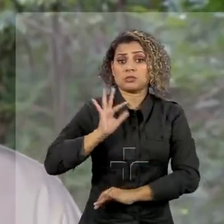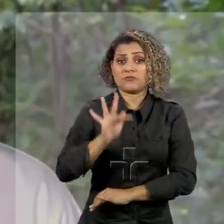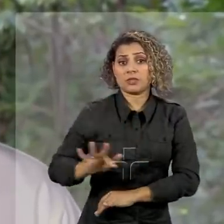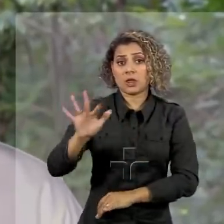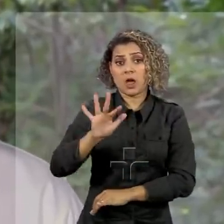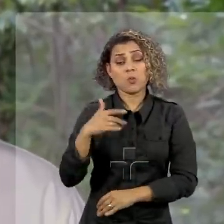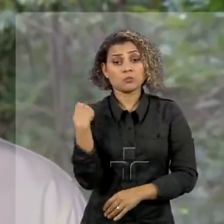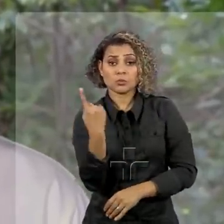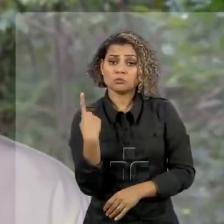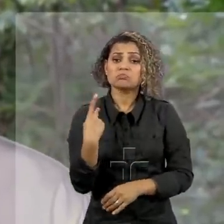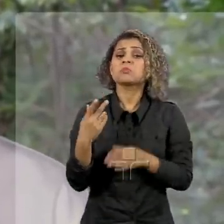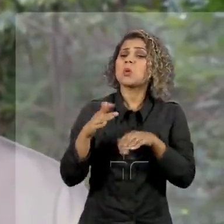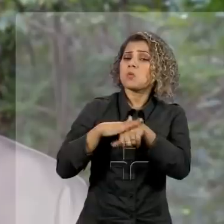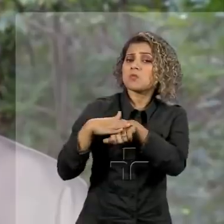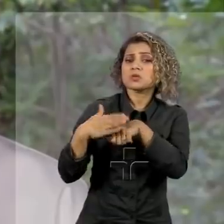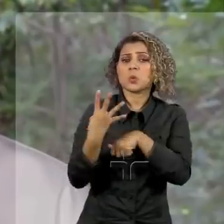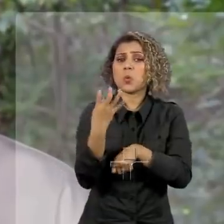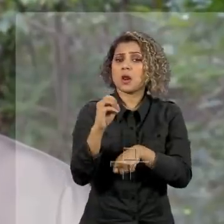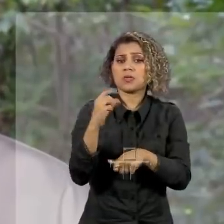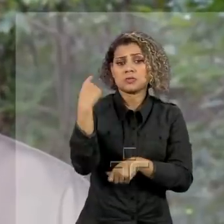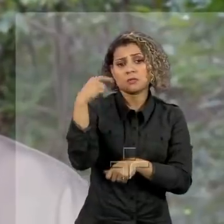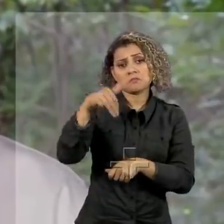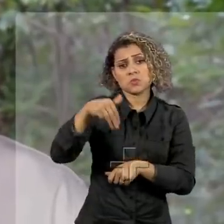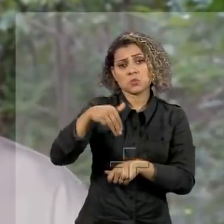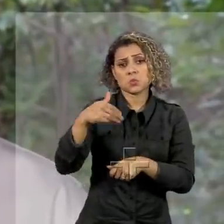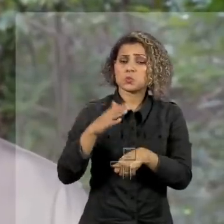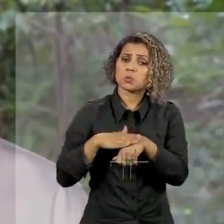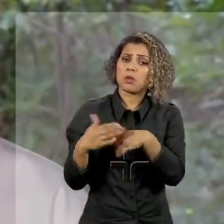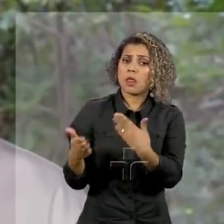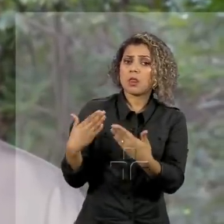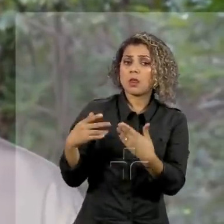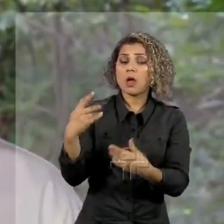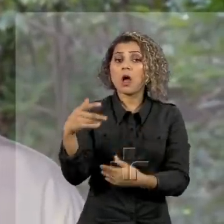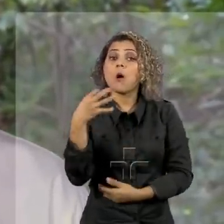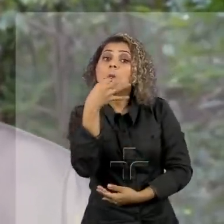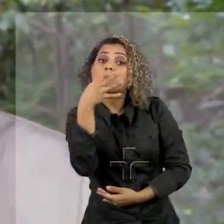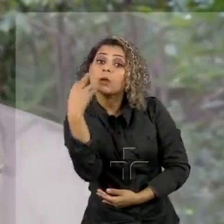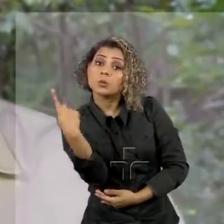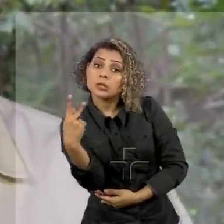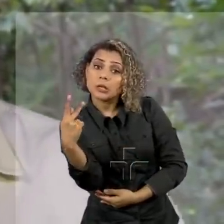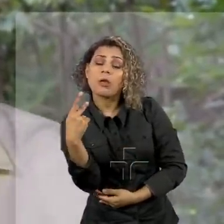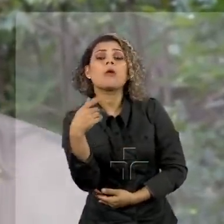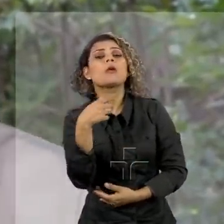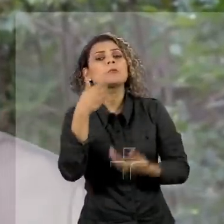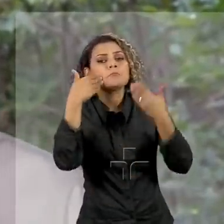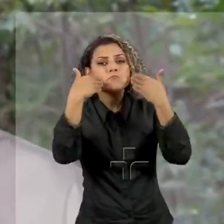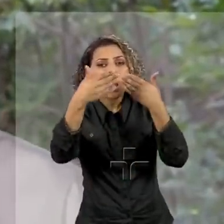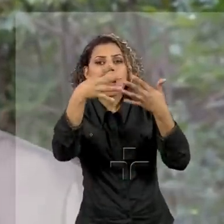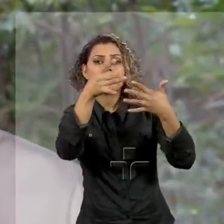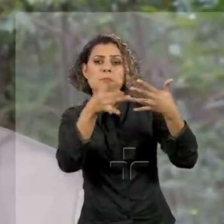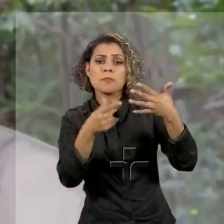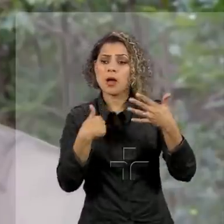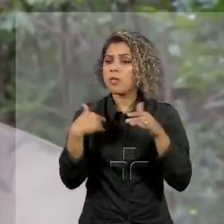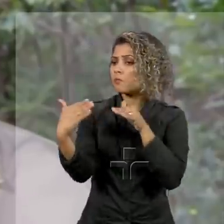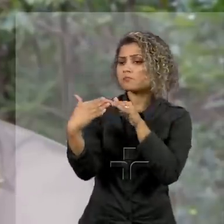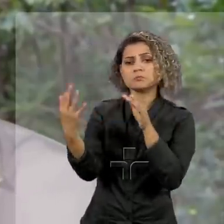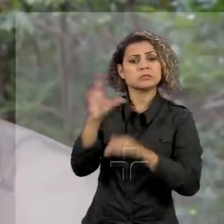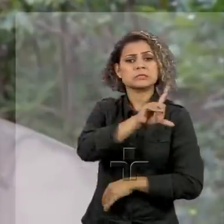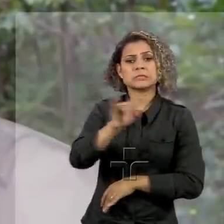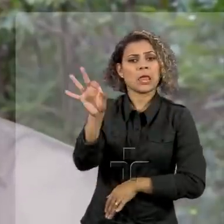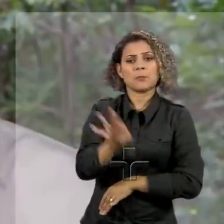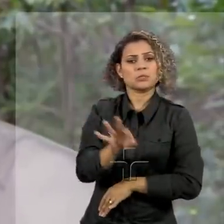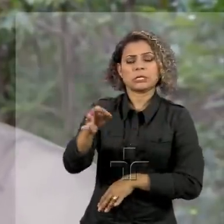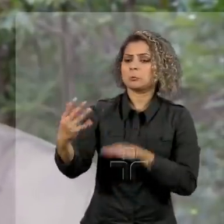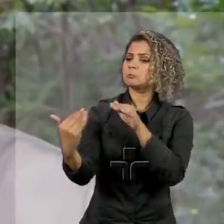40 minutos. Ele expôs, logicamente, o que ele pretende fazer caso seja ministro. Eu concordei com 100% do que